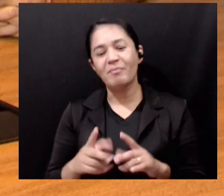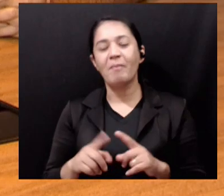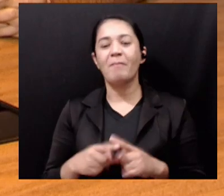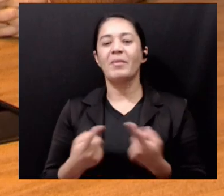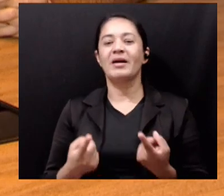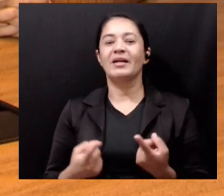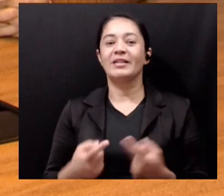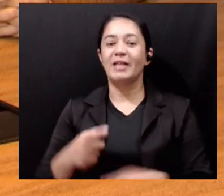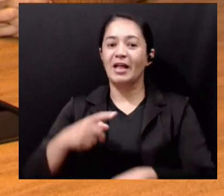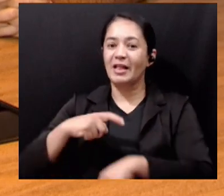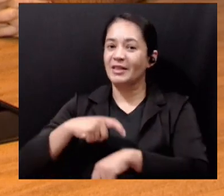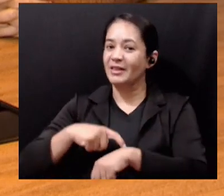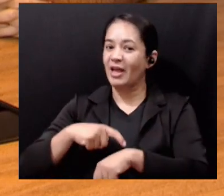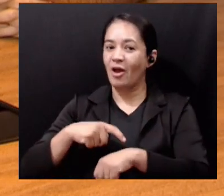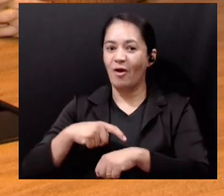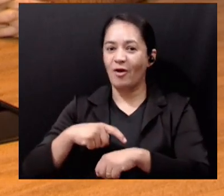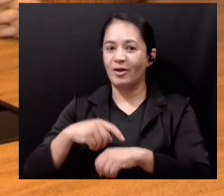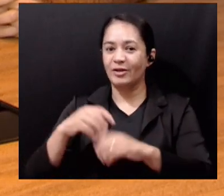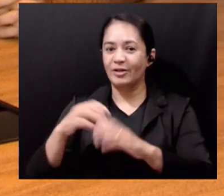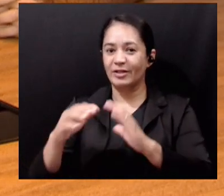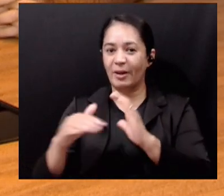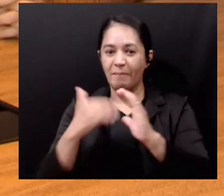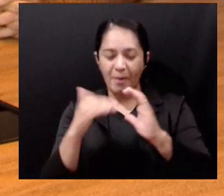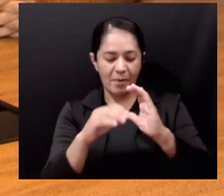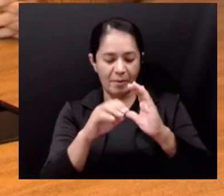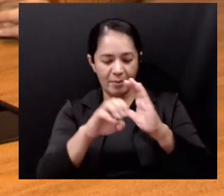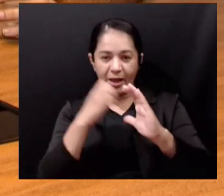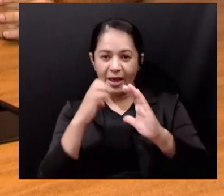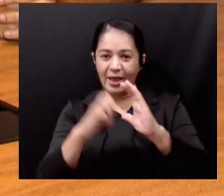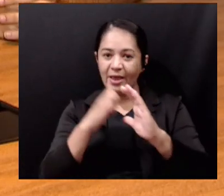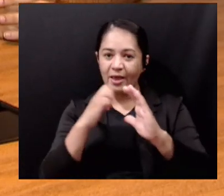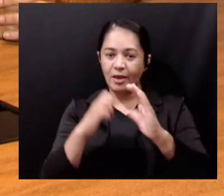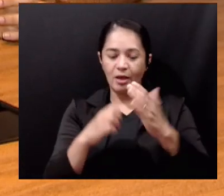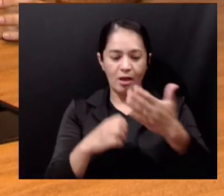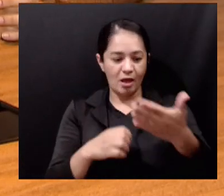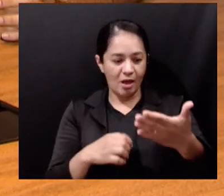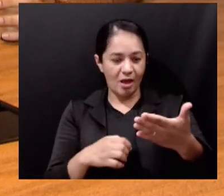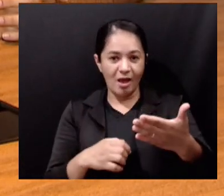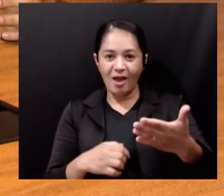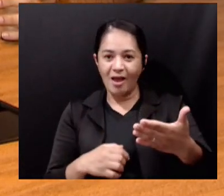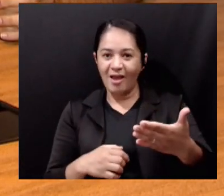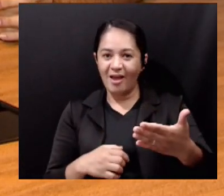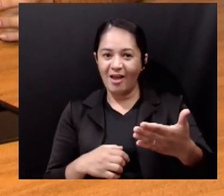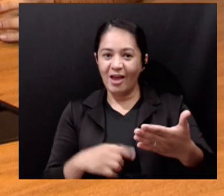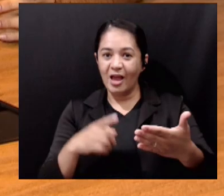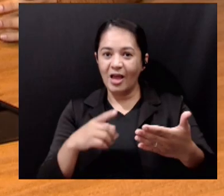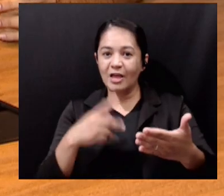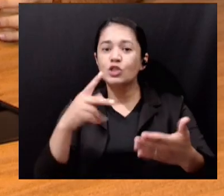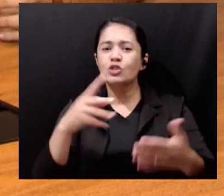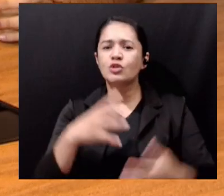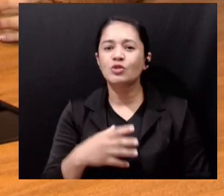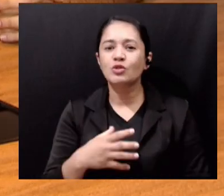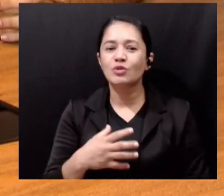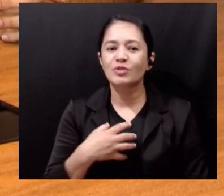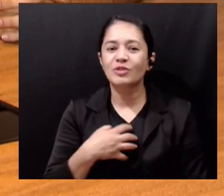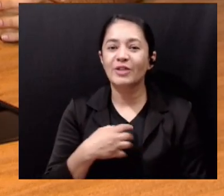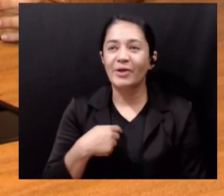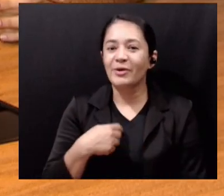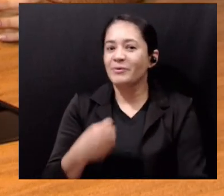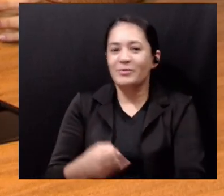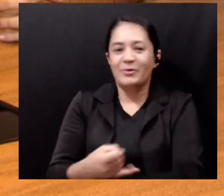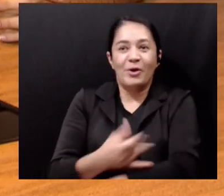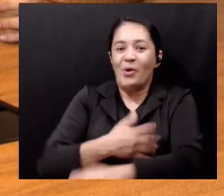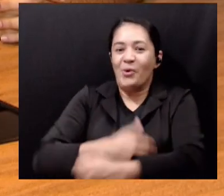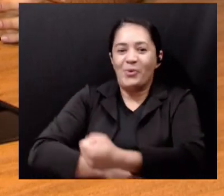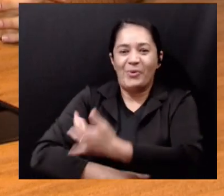e-mails, foi, tipo assim, todo mundo... Assim, gritaria. Qual que foi a sua reação? Eu fiquei emocionado, sinceramente.